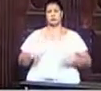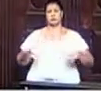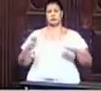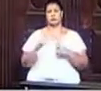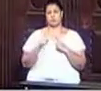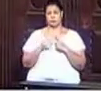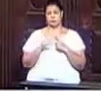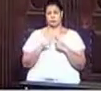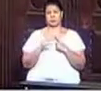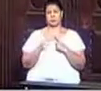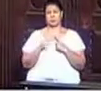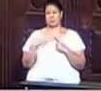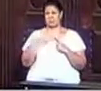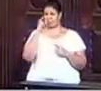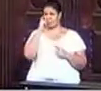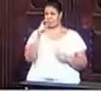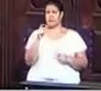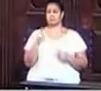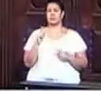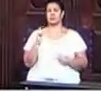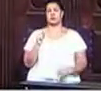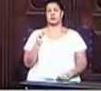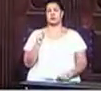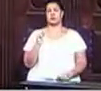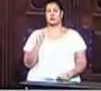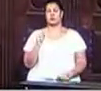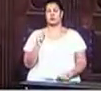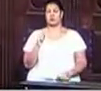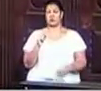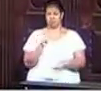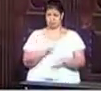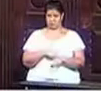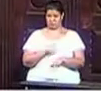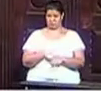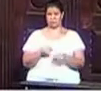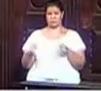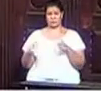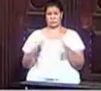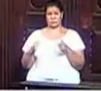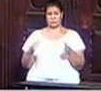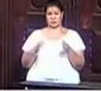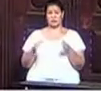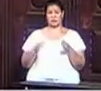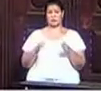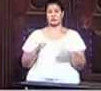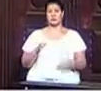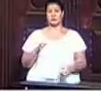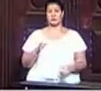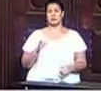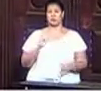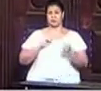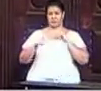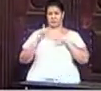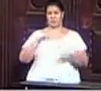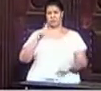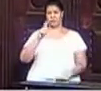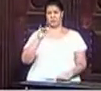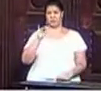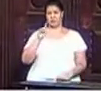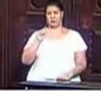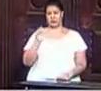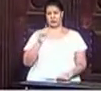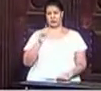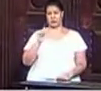lugar, chama muita atenção em relação à prorrogação do prazo da concessão da Via Lagos,